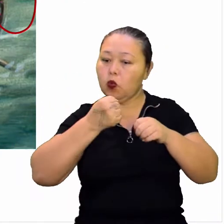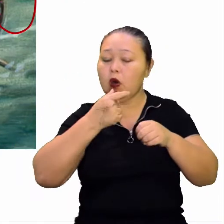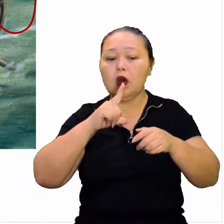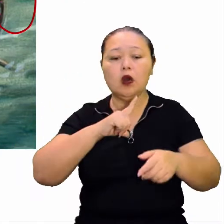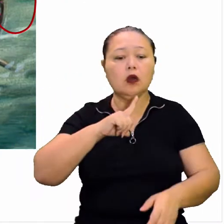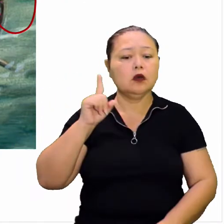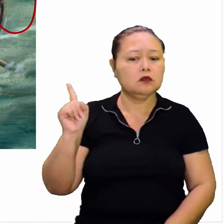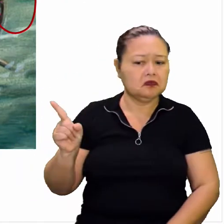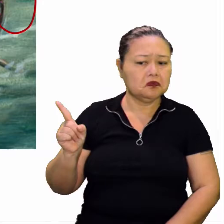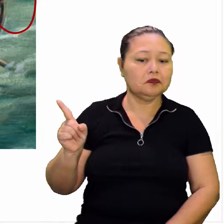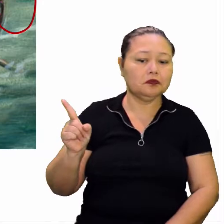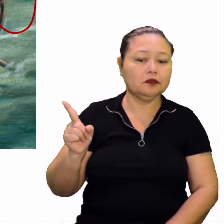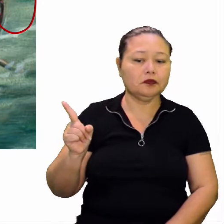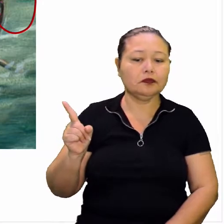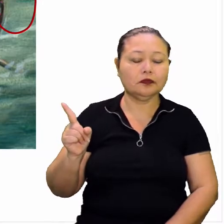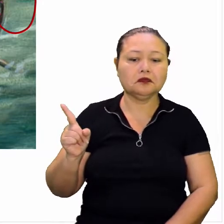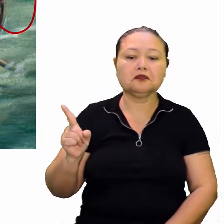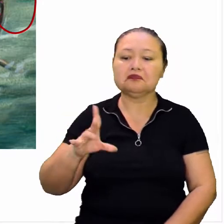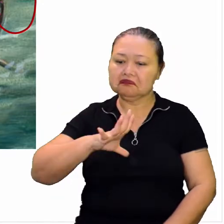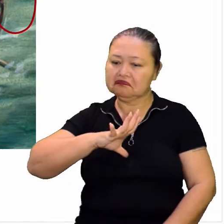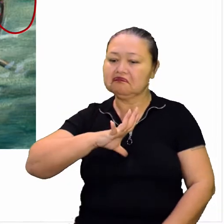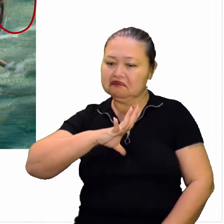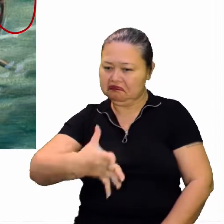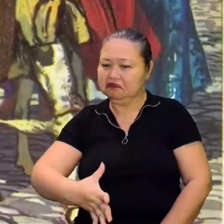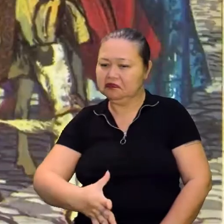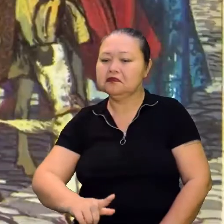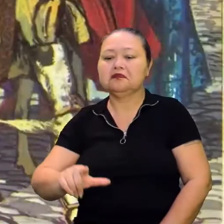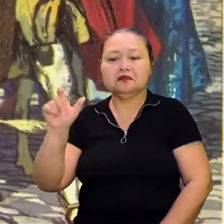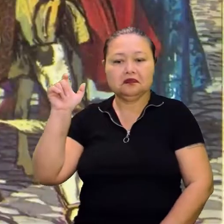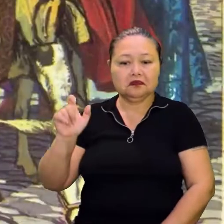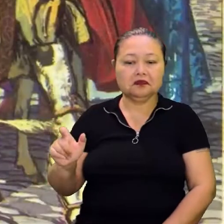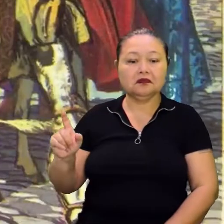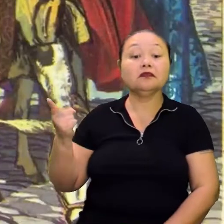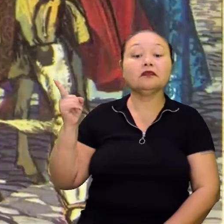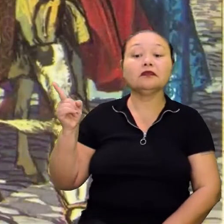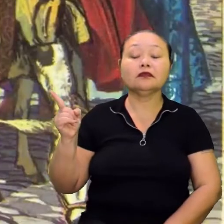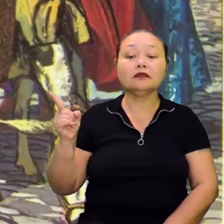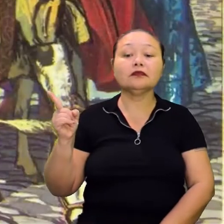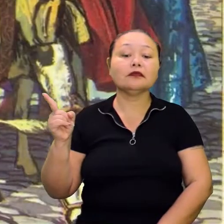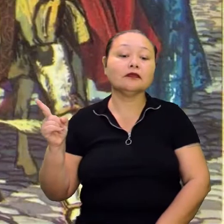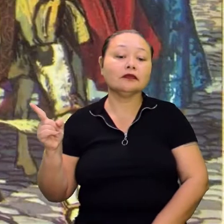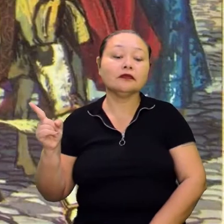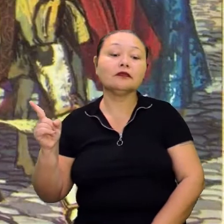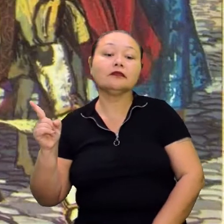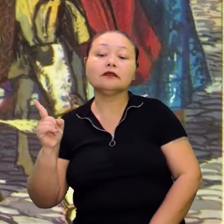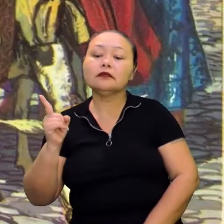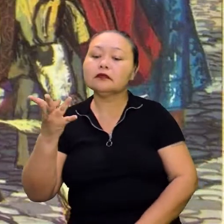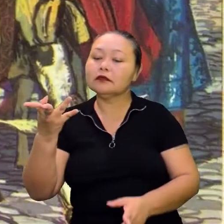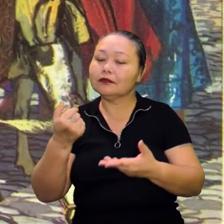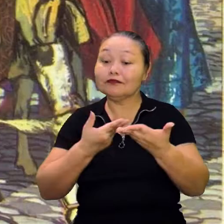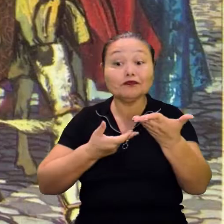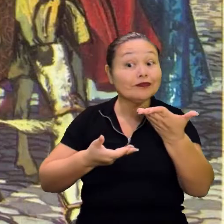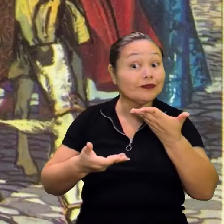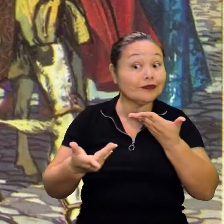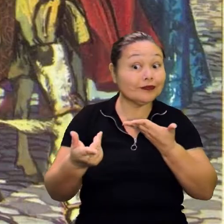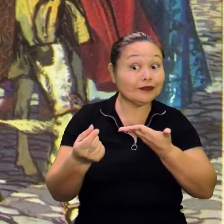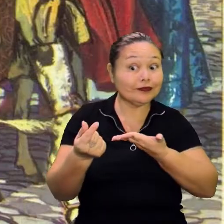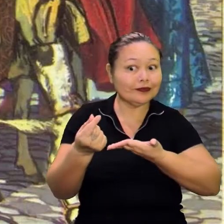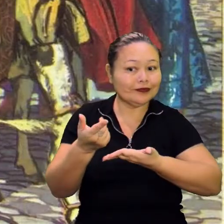Rapaz, eles eram corajosos. Pense, olha aí, hábeis